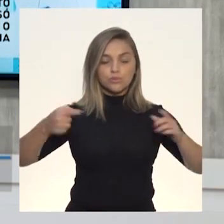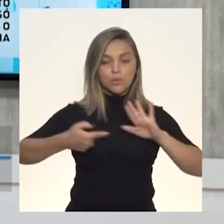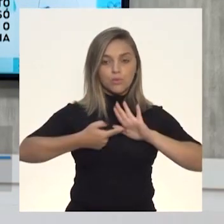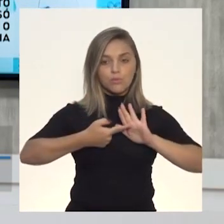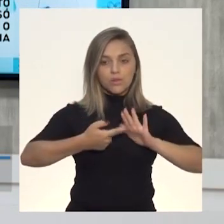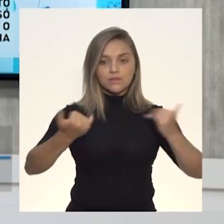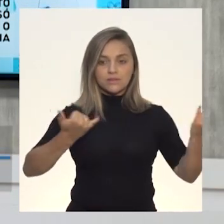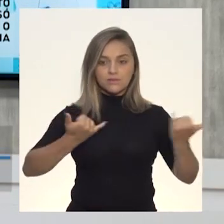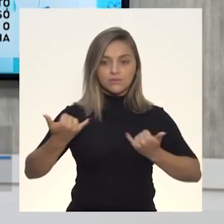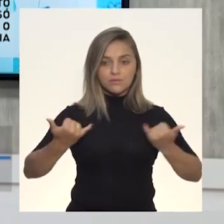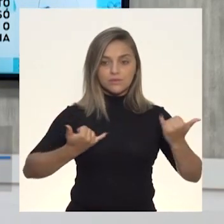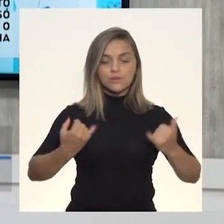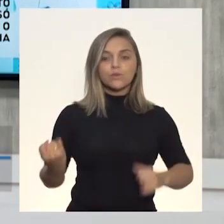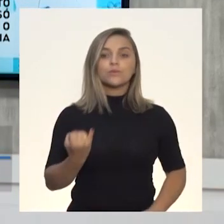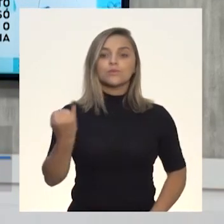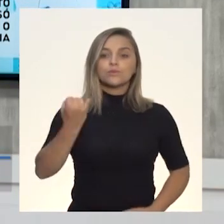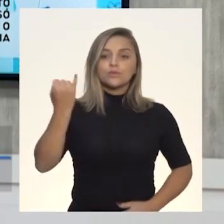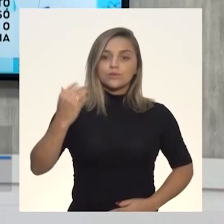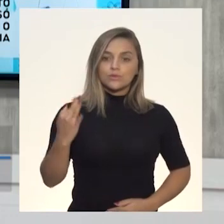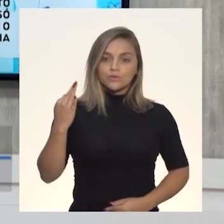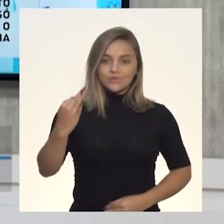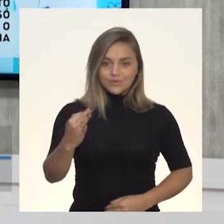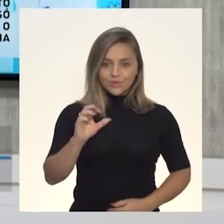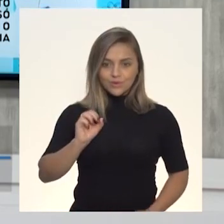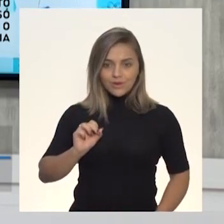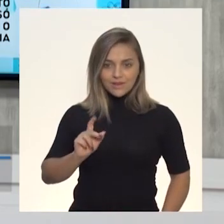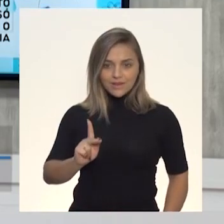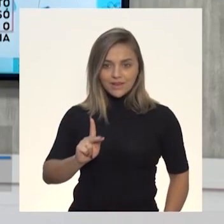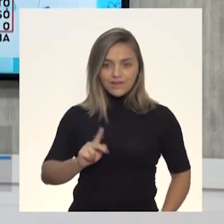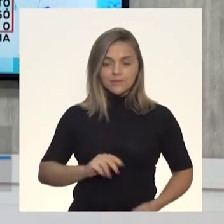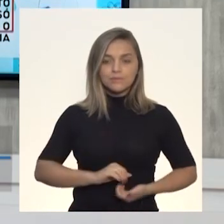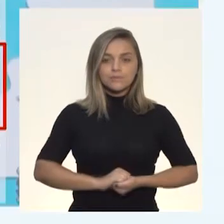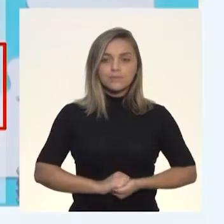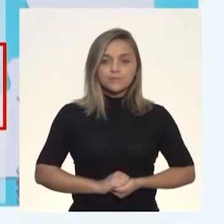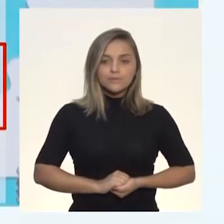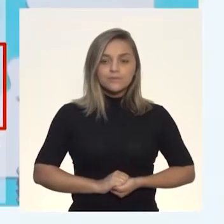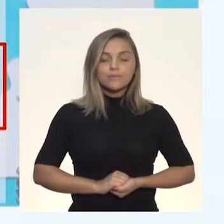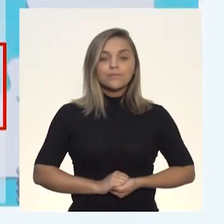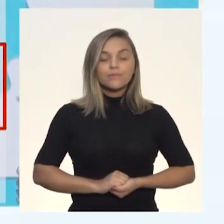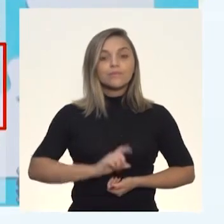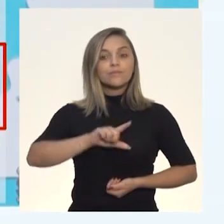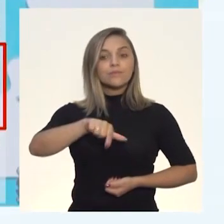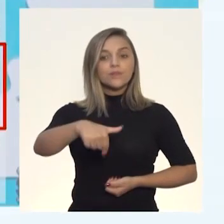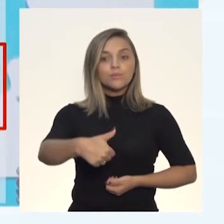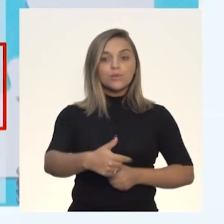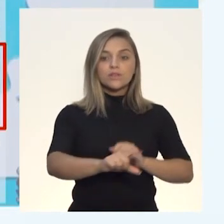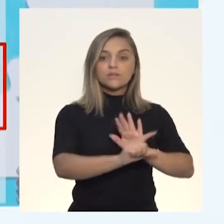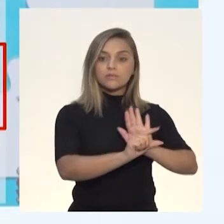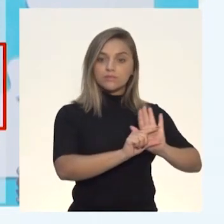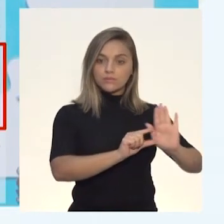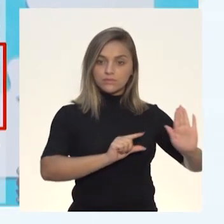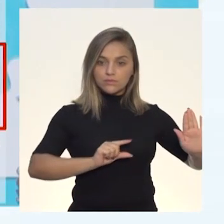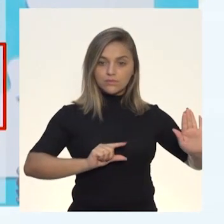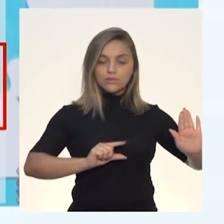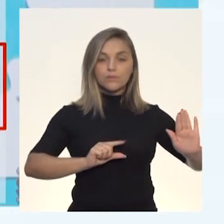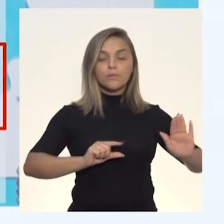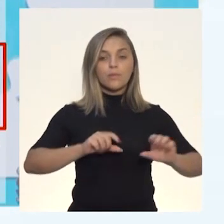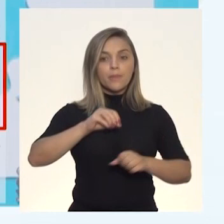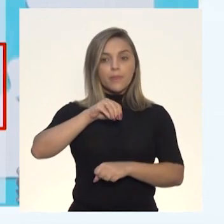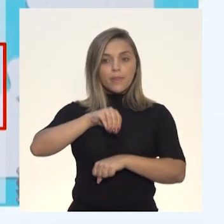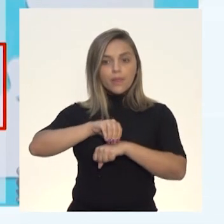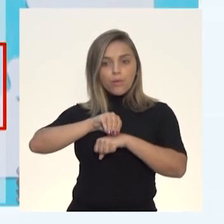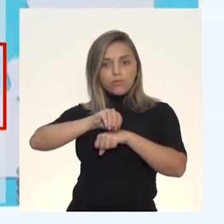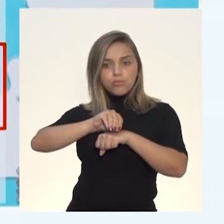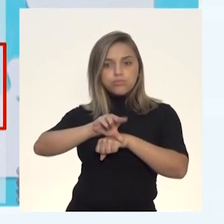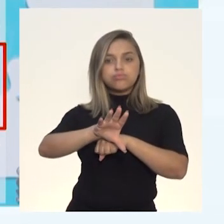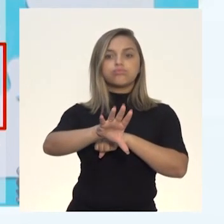ser importante para a gente lá na frente. Tudo bem? Aí depois diz assim, ó. O cinematógrafo não tinha o menor